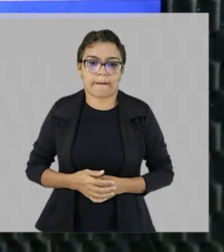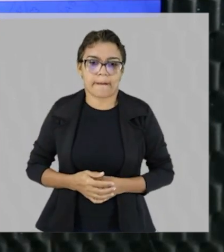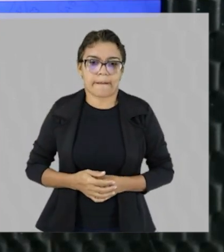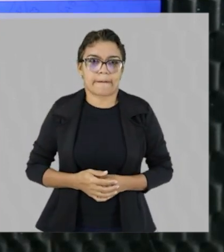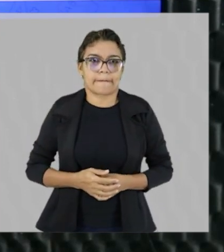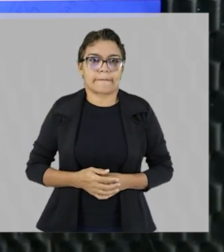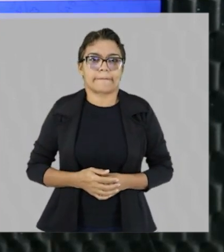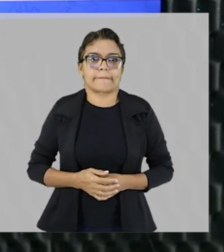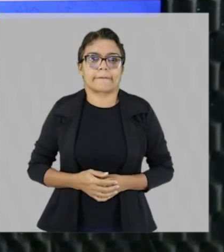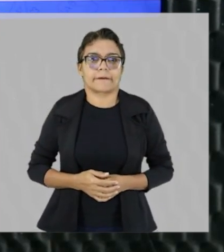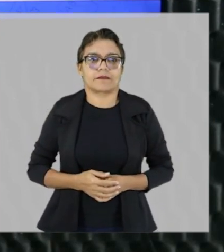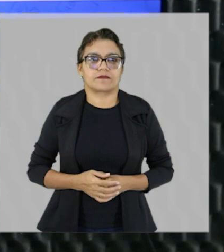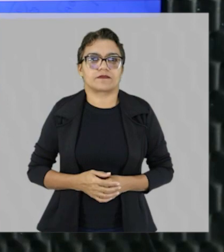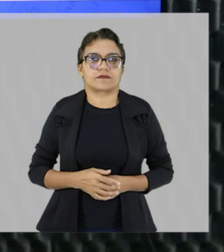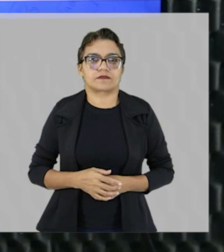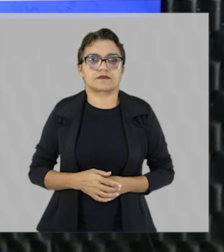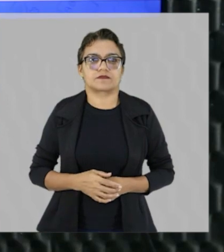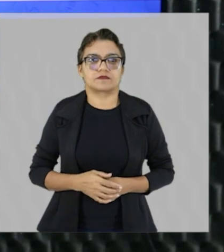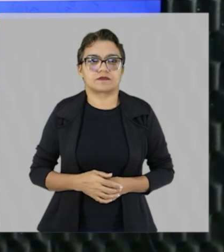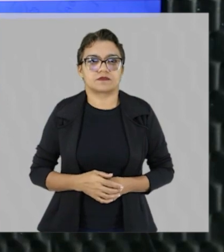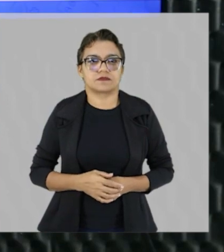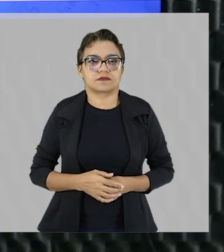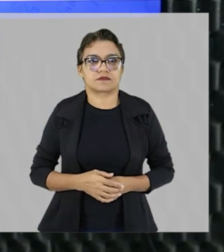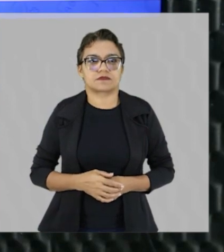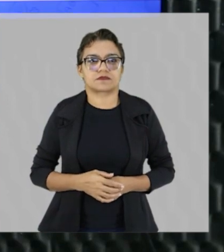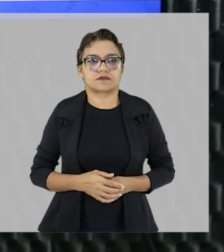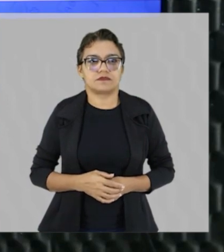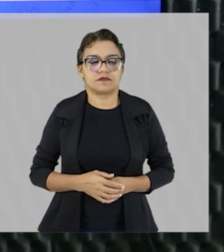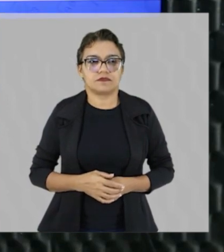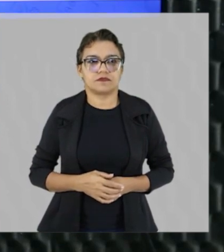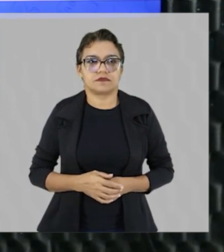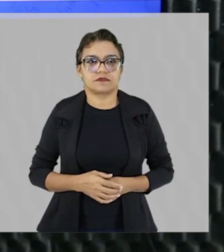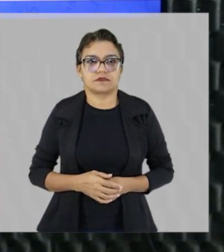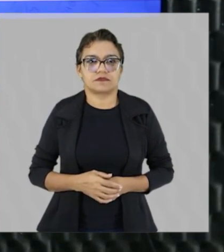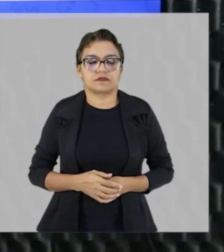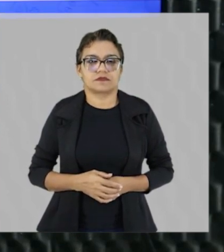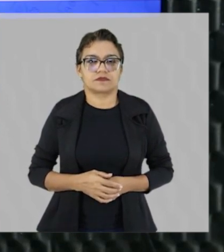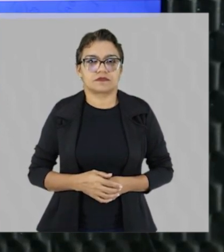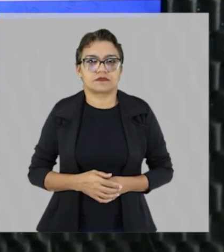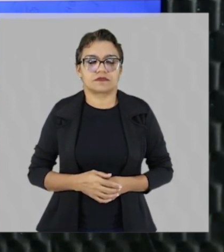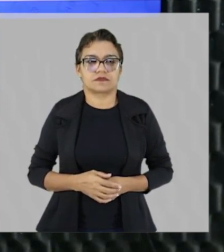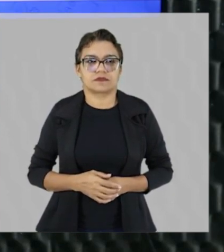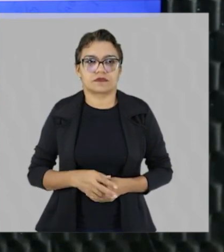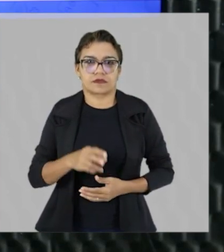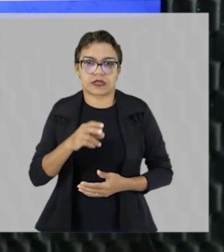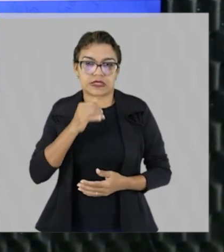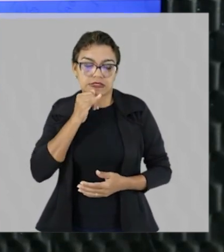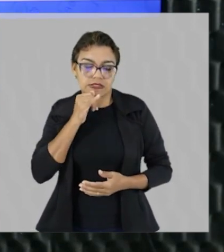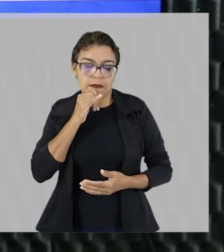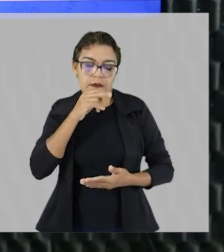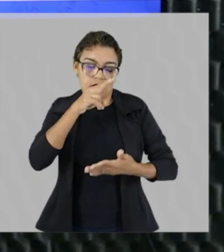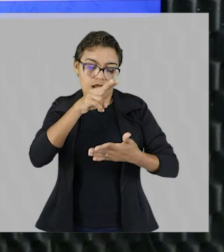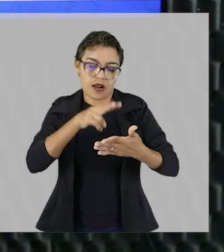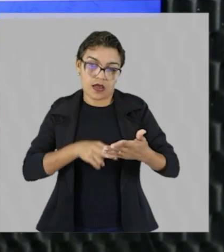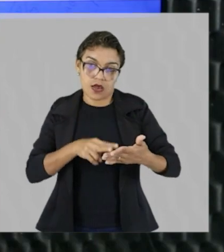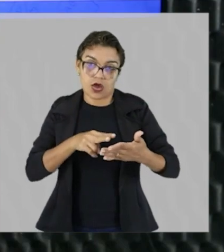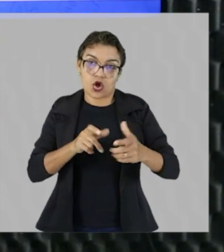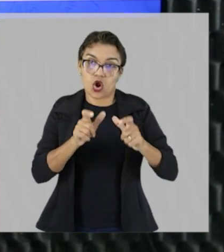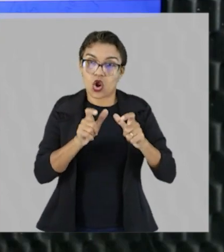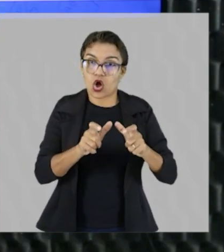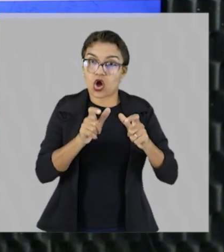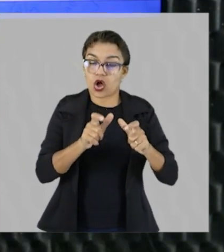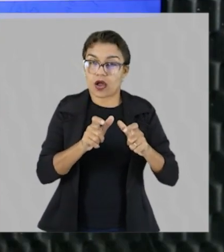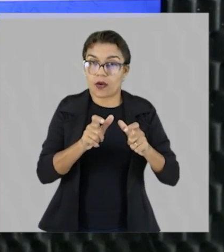cadê ler? Termos em destaque como negrito. Ler um ambiente local, aqui. Ler um ambiente ou local apresentado